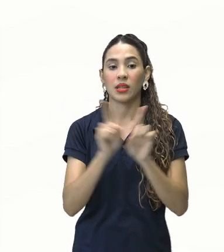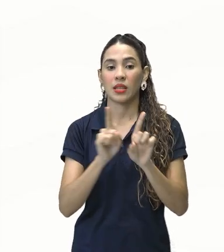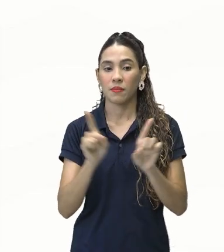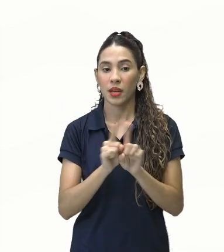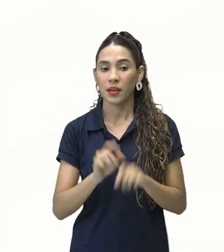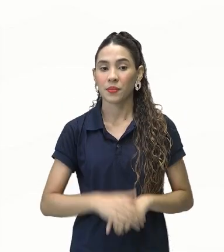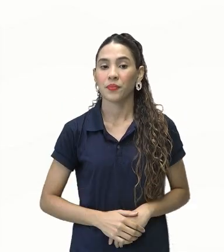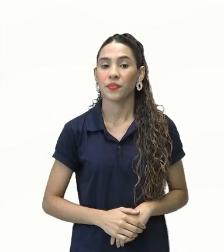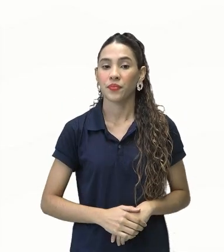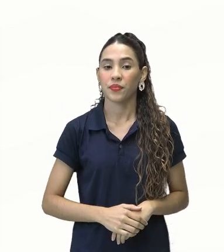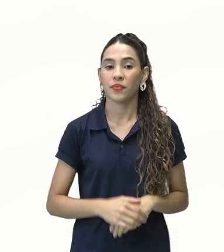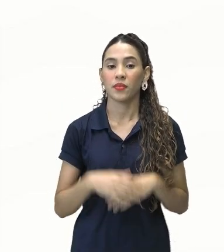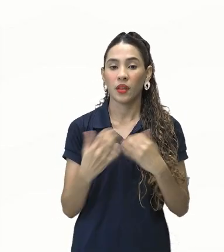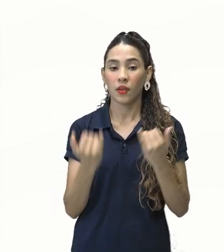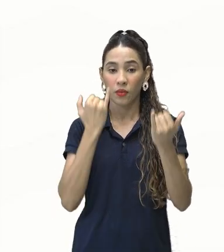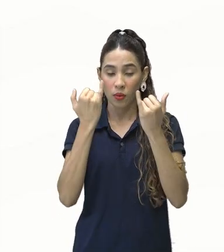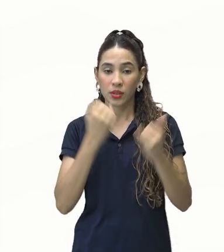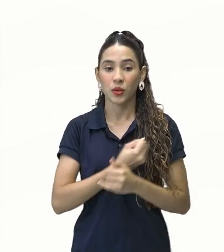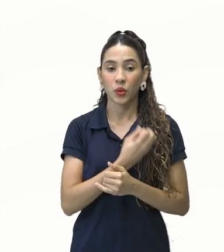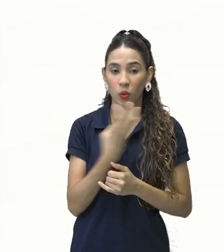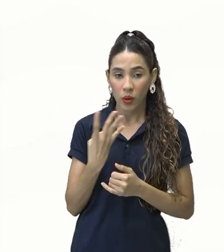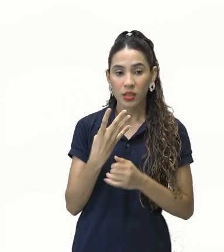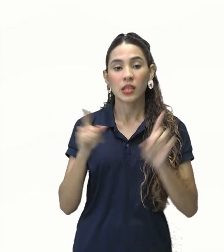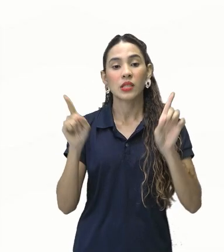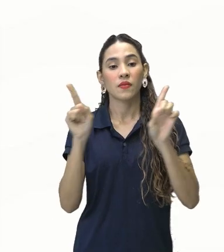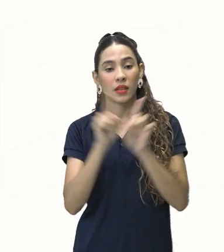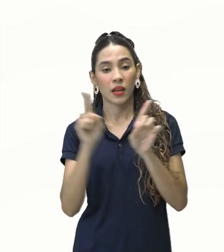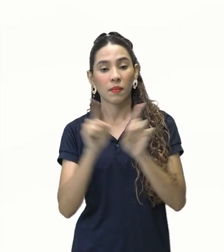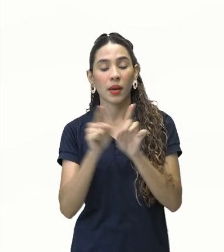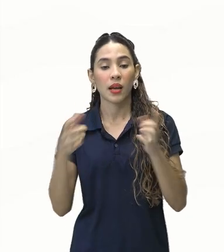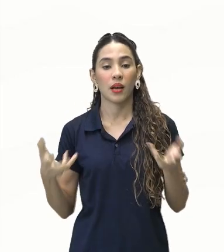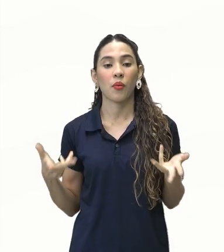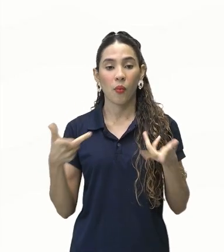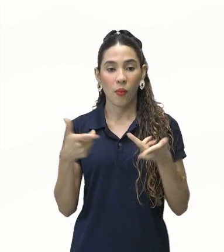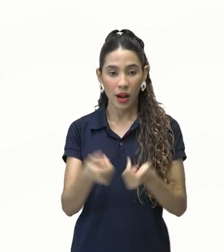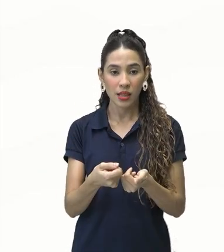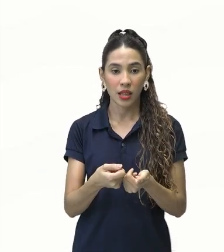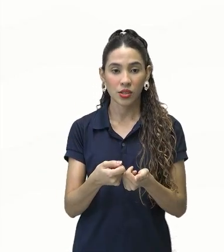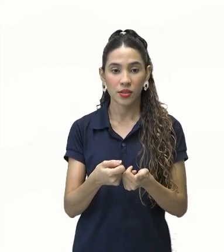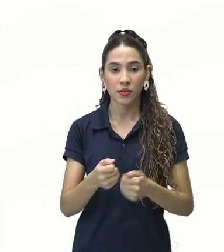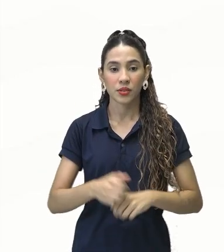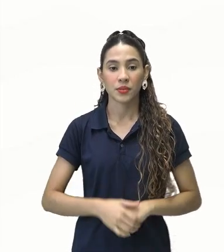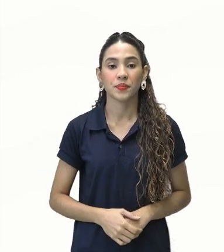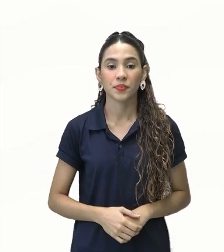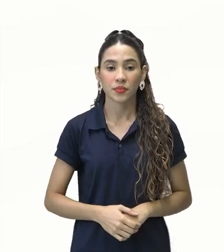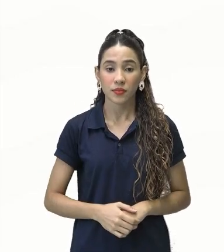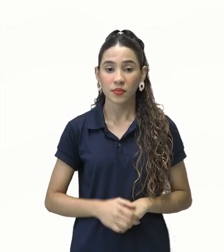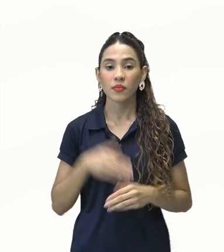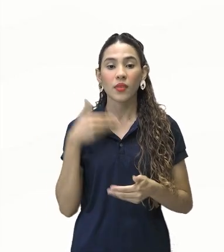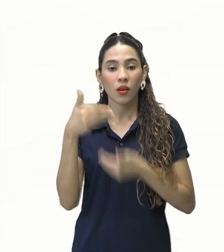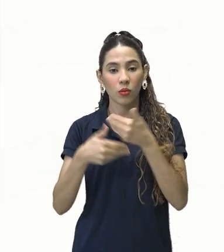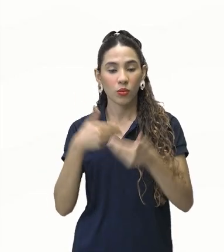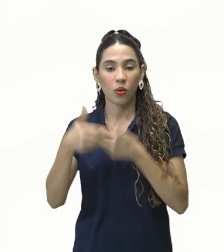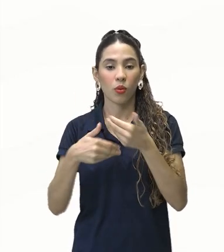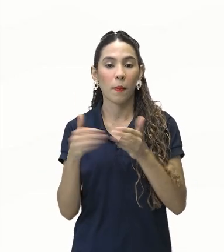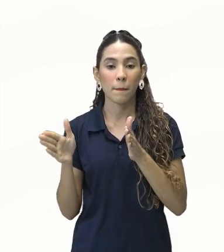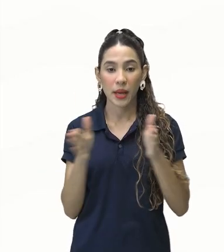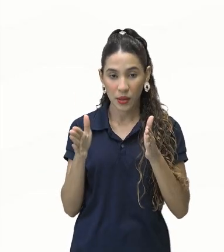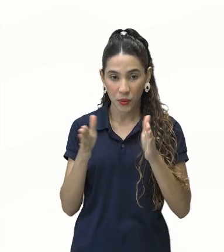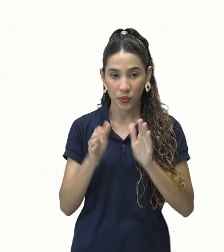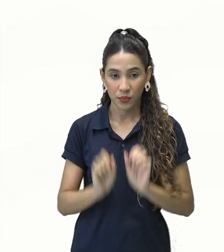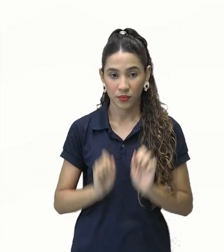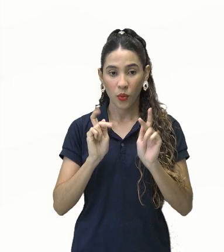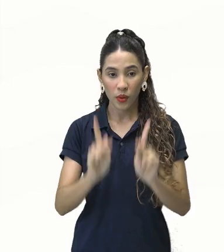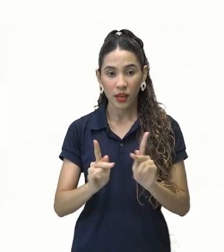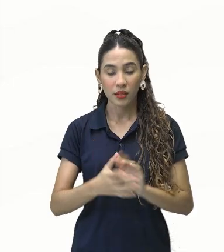comparações em dados quantitativos e qualitativos ao longo do tempo.